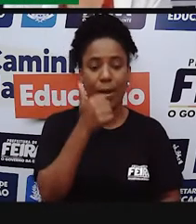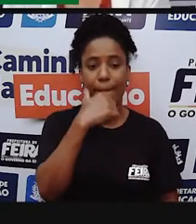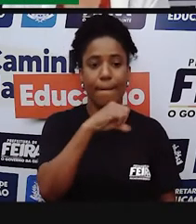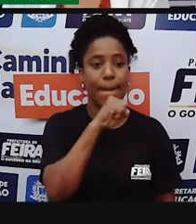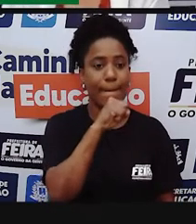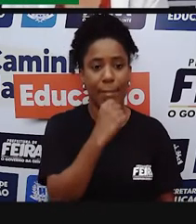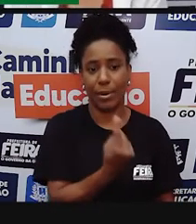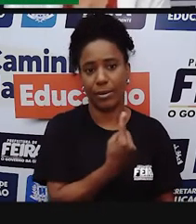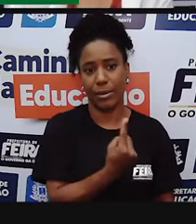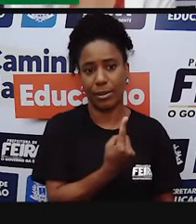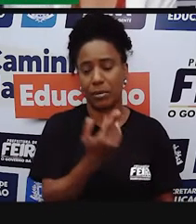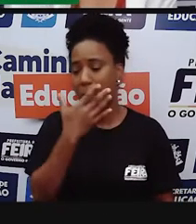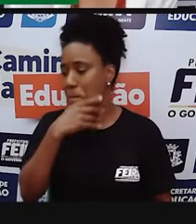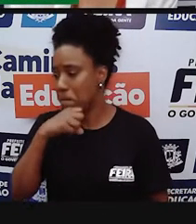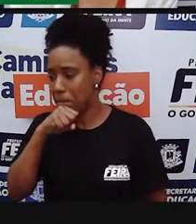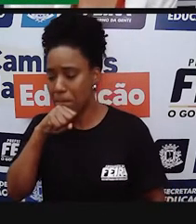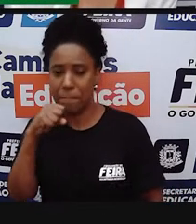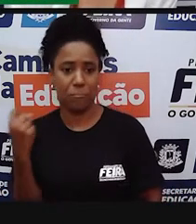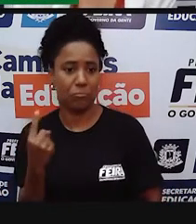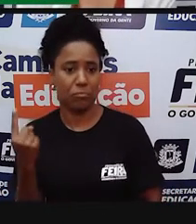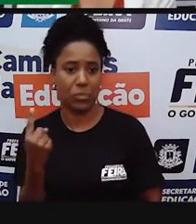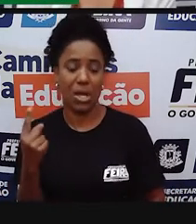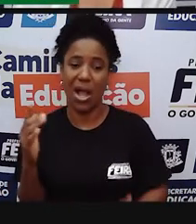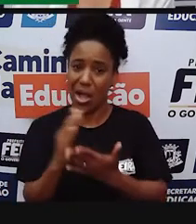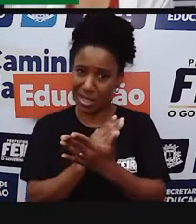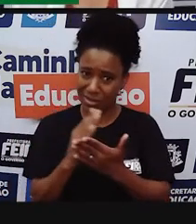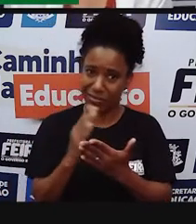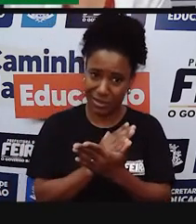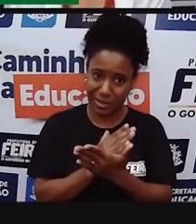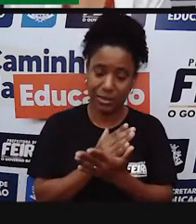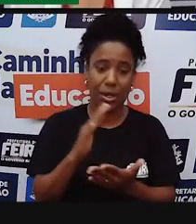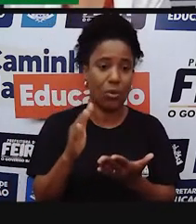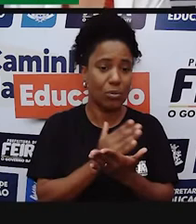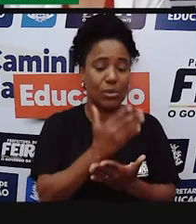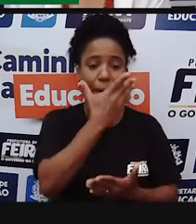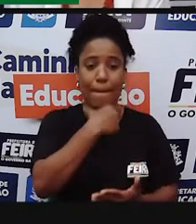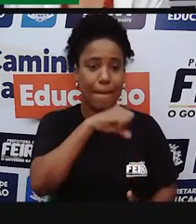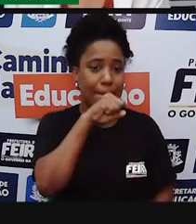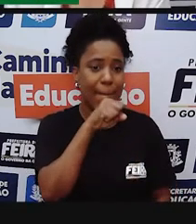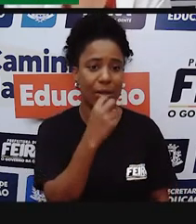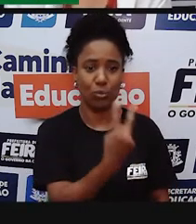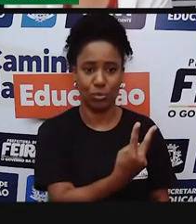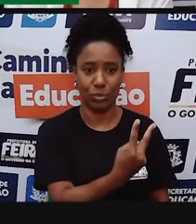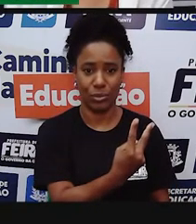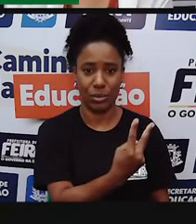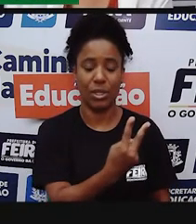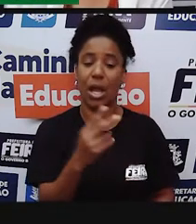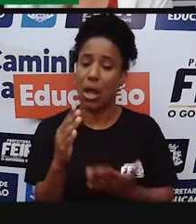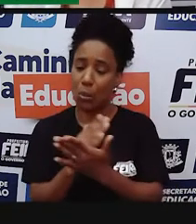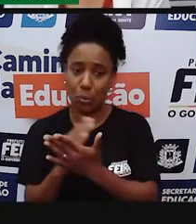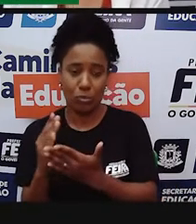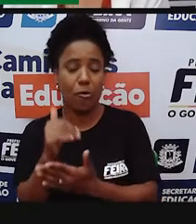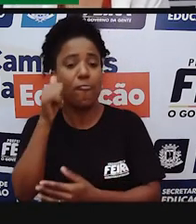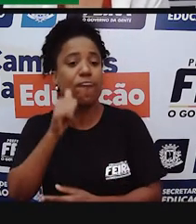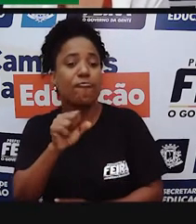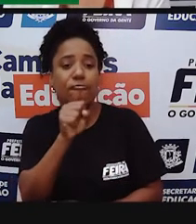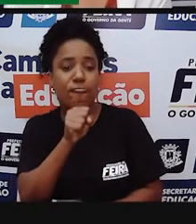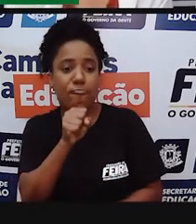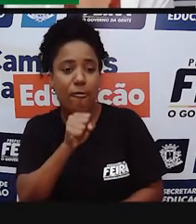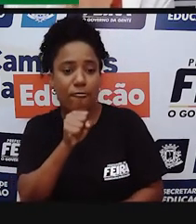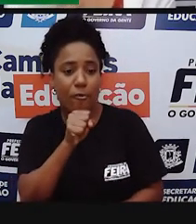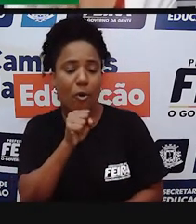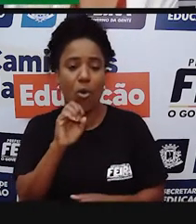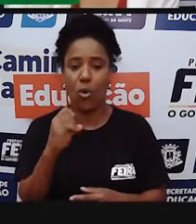ter dois pais né dois responsáveis Algumas crianças também são criadas pelos avós primos e